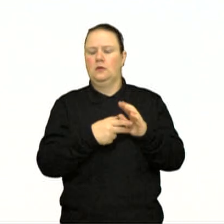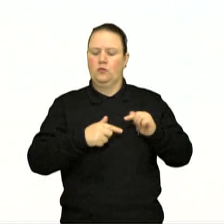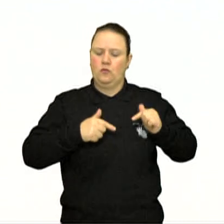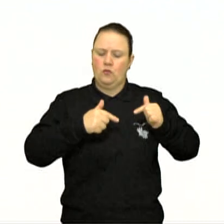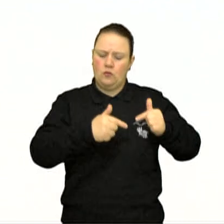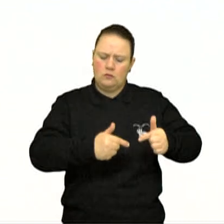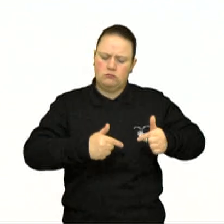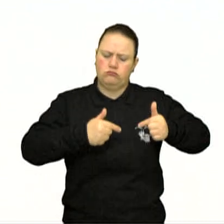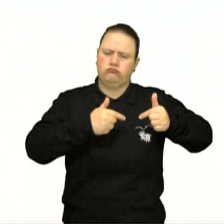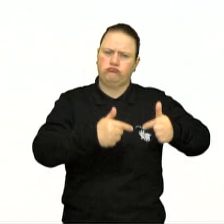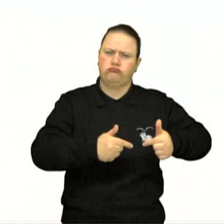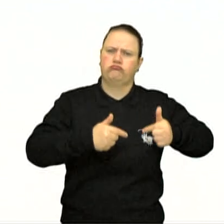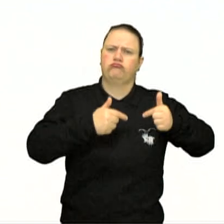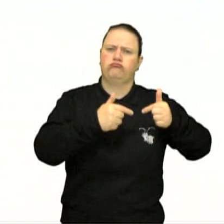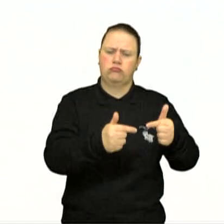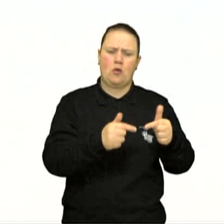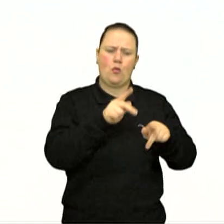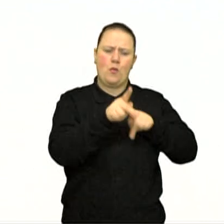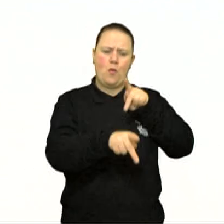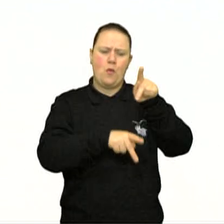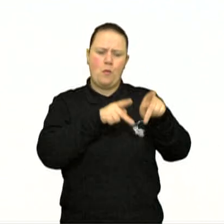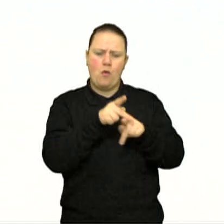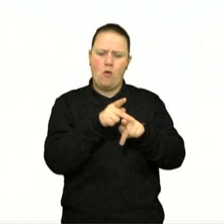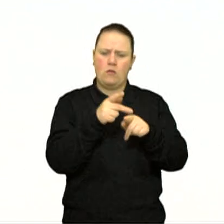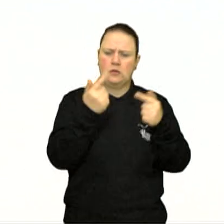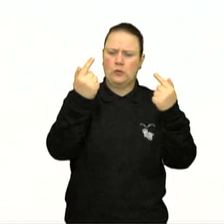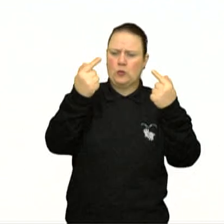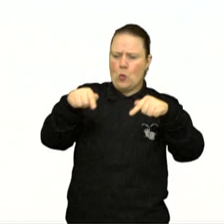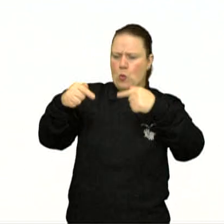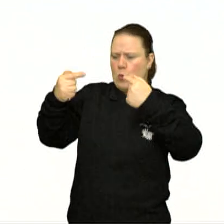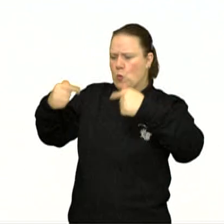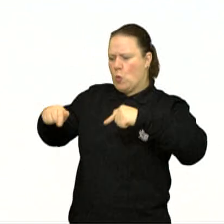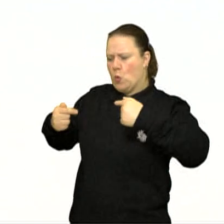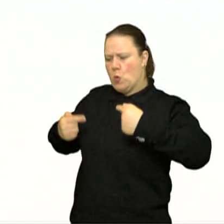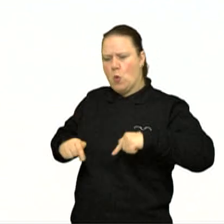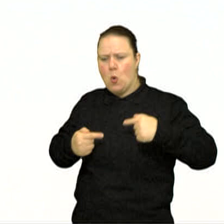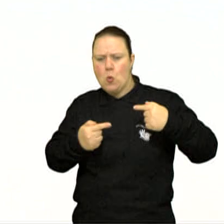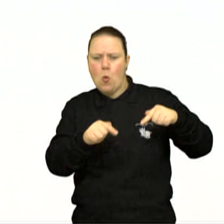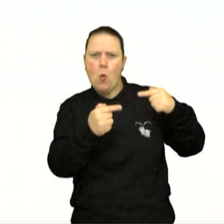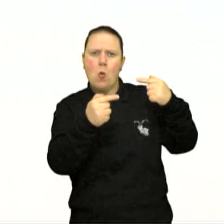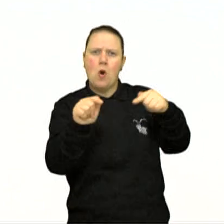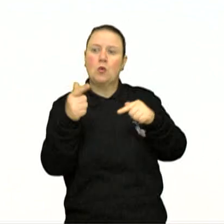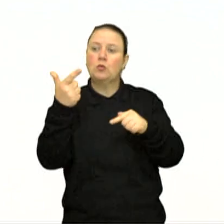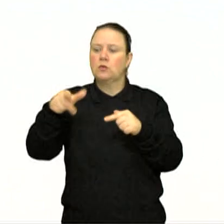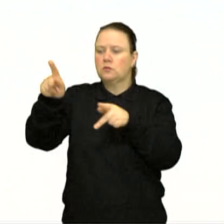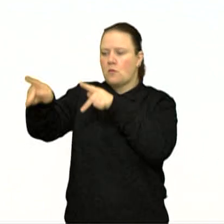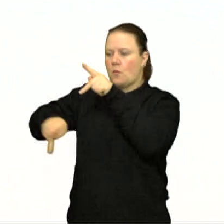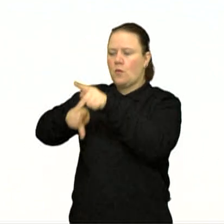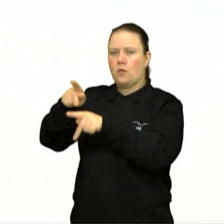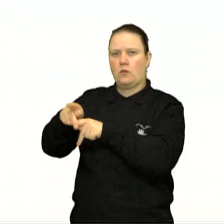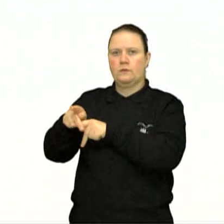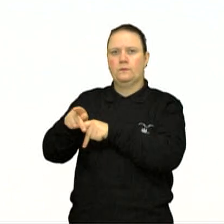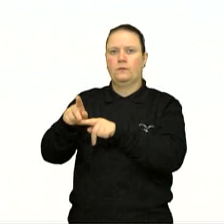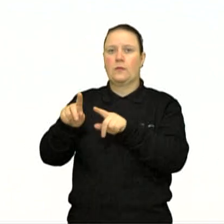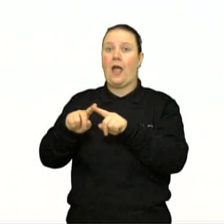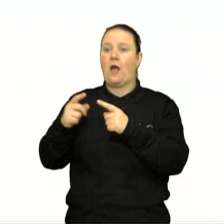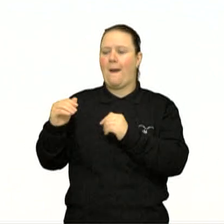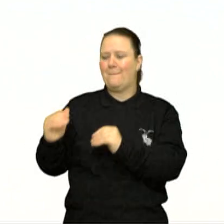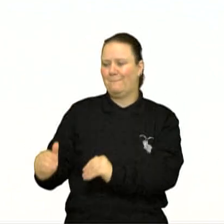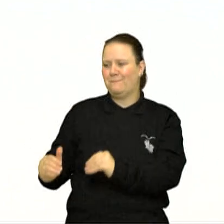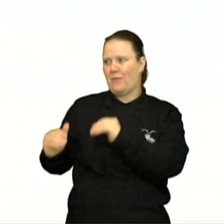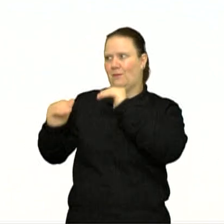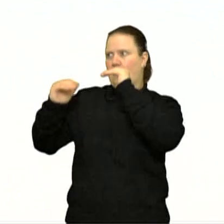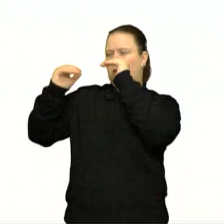luta, né, de um povo contra o outro ali, né, a luta pela sobrevivência, né? E a grande jihad, pessoal, a